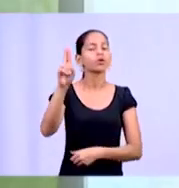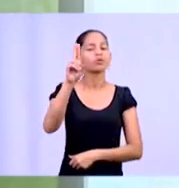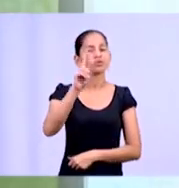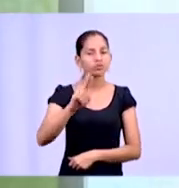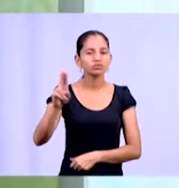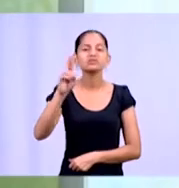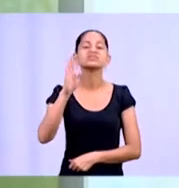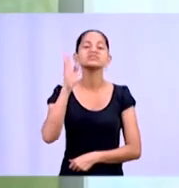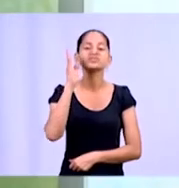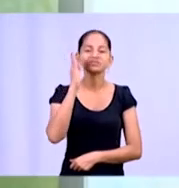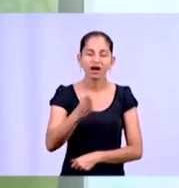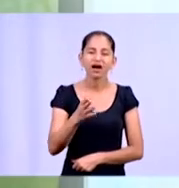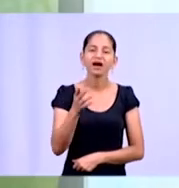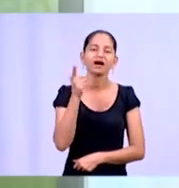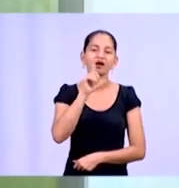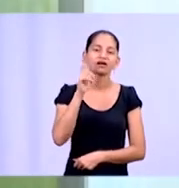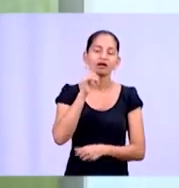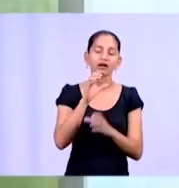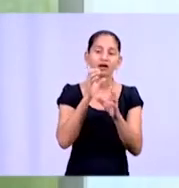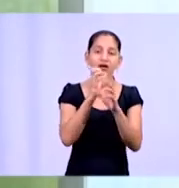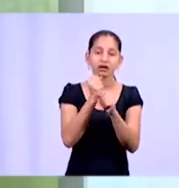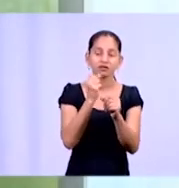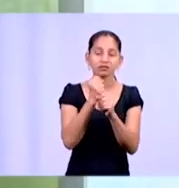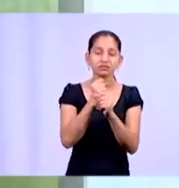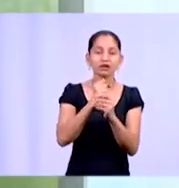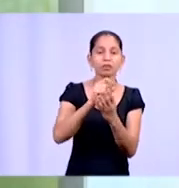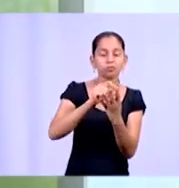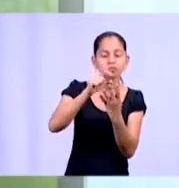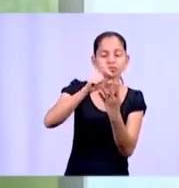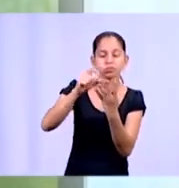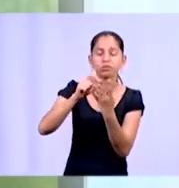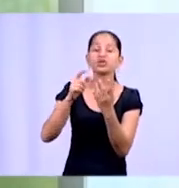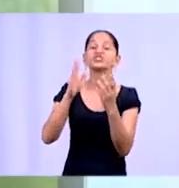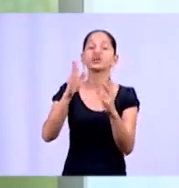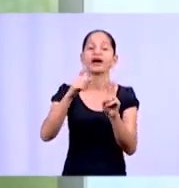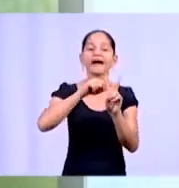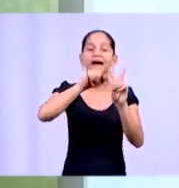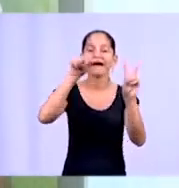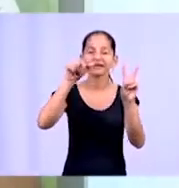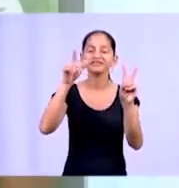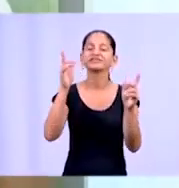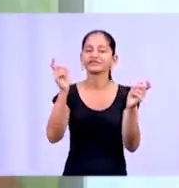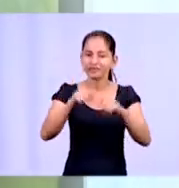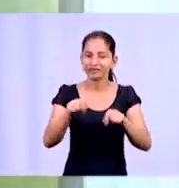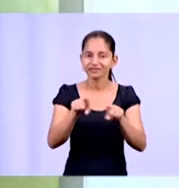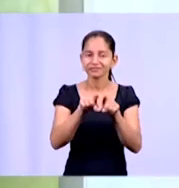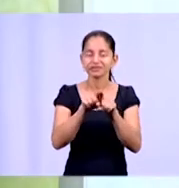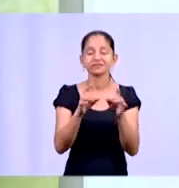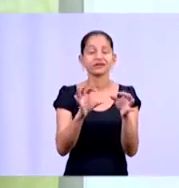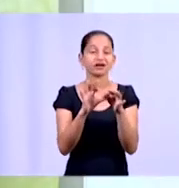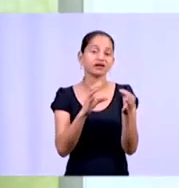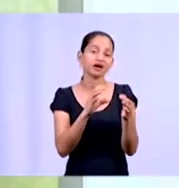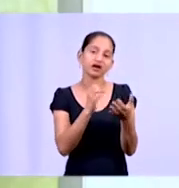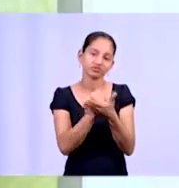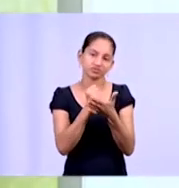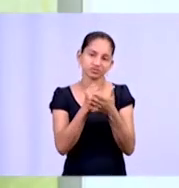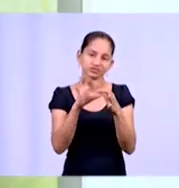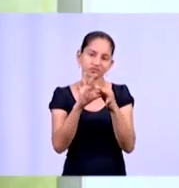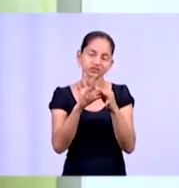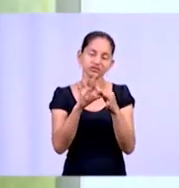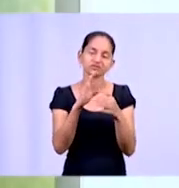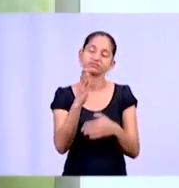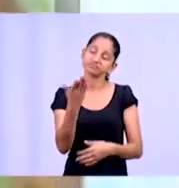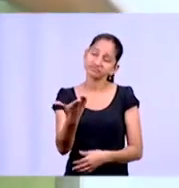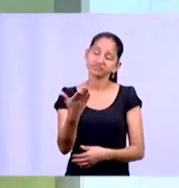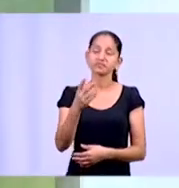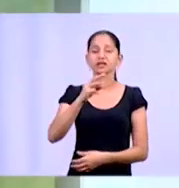gente que consegue realizar cálculos complexos, até raiz quadrada usando o ábaco, né? Bem interessante essa ferramenta.